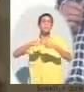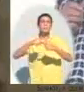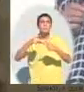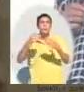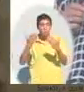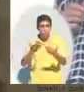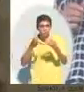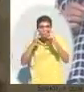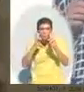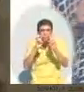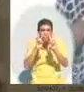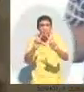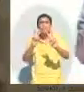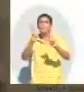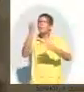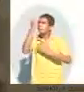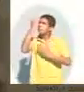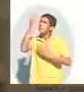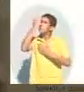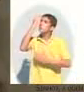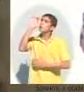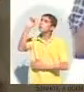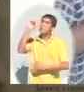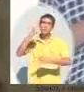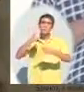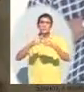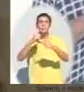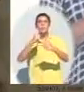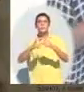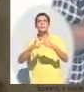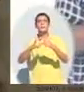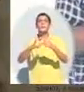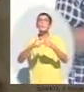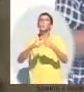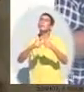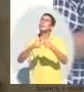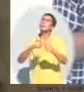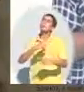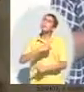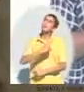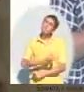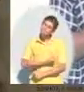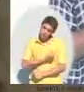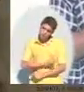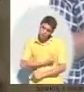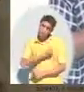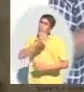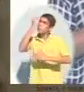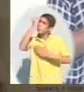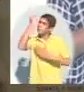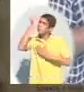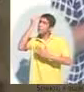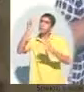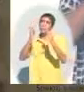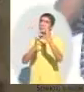singular? Não era para pegar o sacerdote de plantão, não existia sacerdote de plantão para isso.